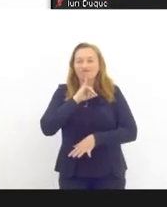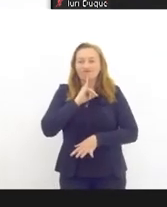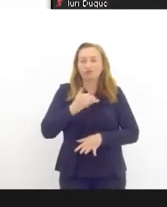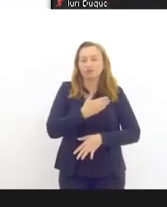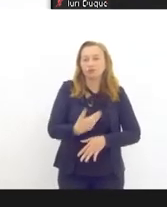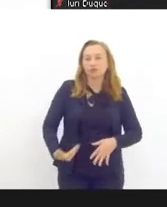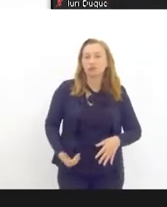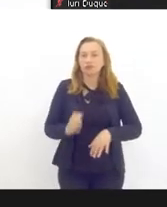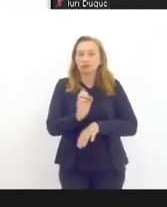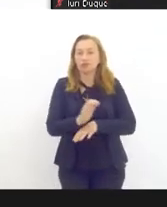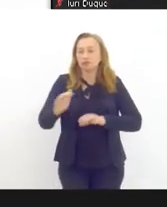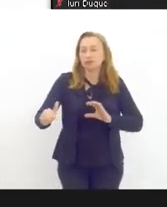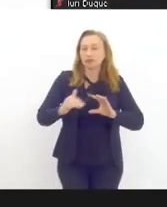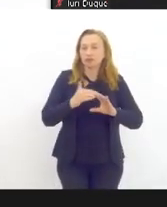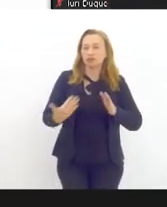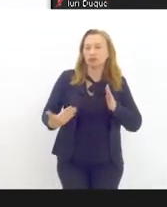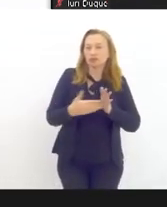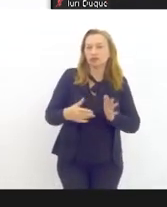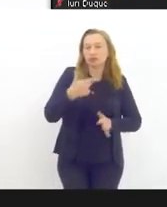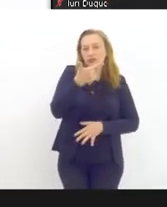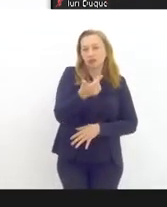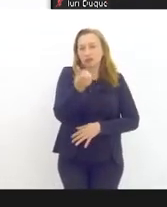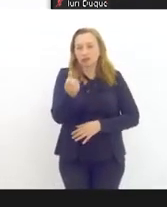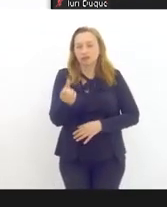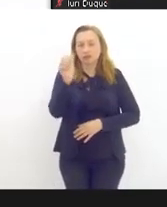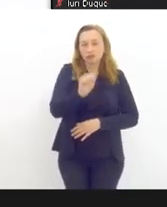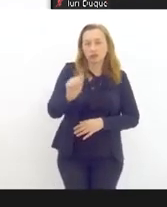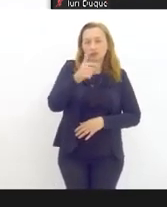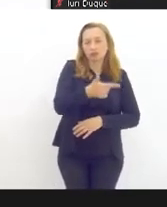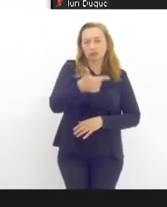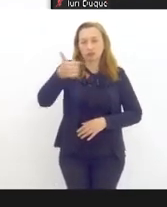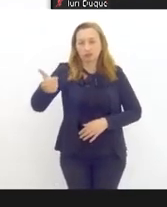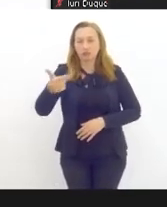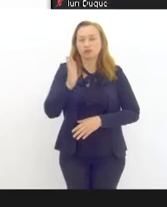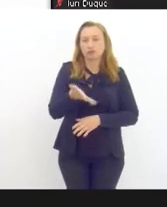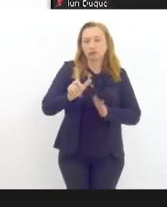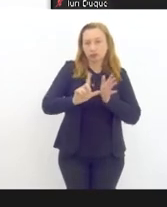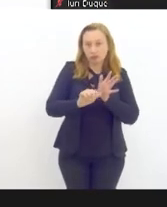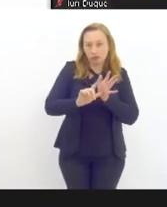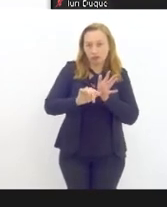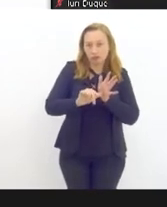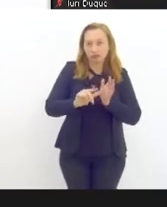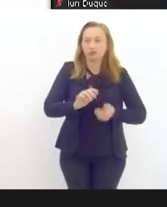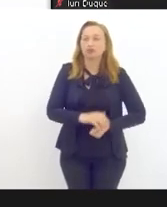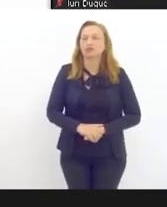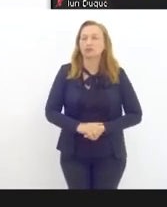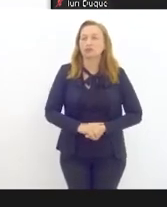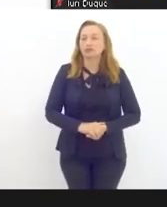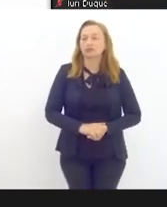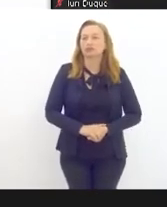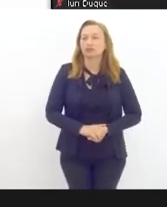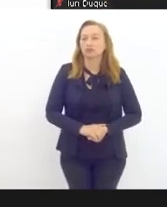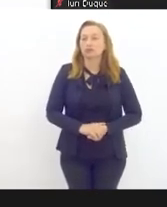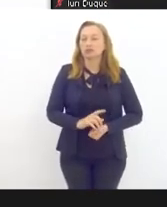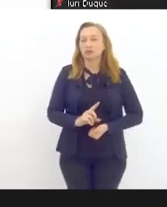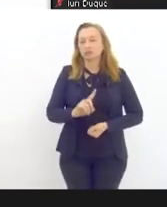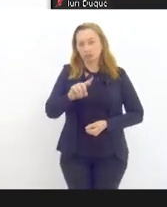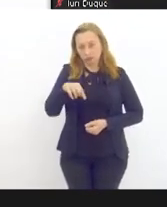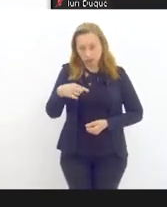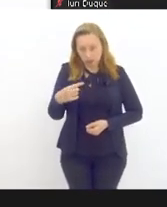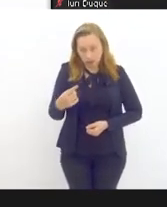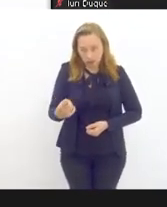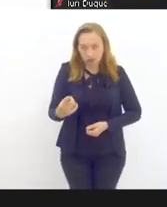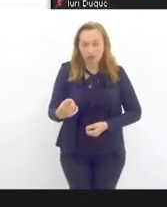estadual só enviou a matéria no dia 26 de agosto de 2022, já atrasado, visto que a próxima sessão